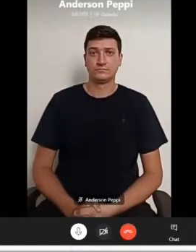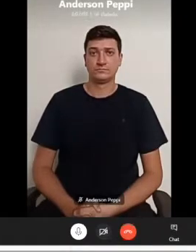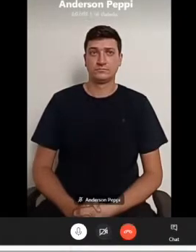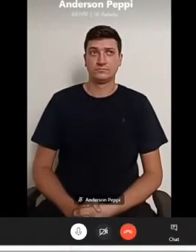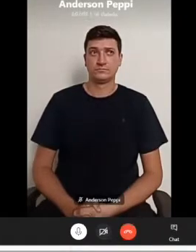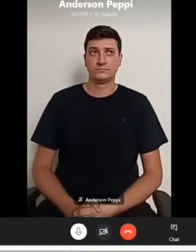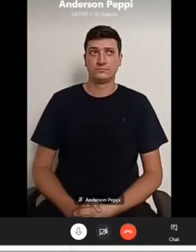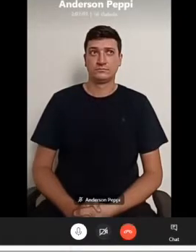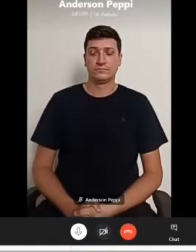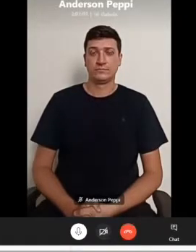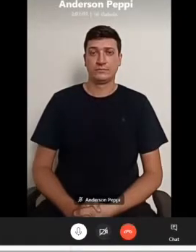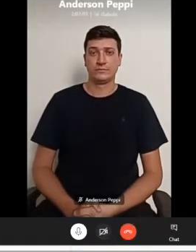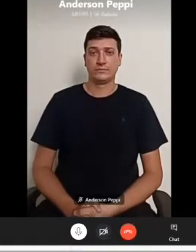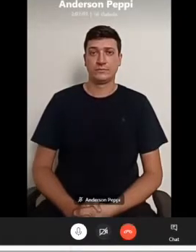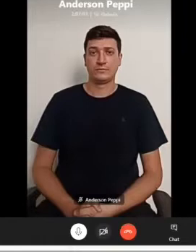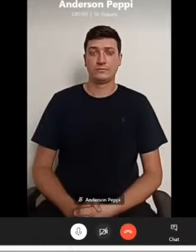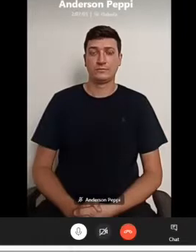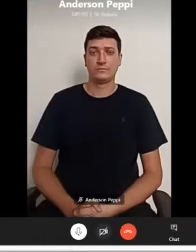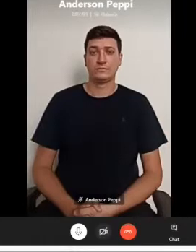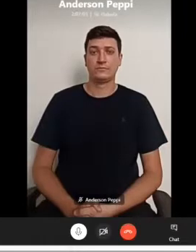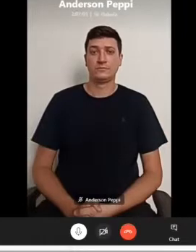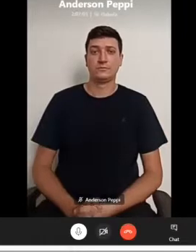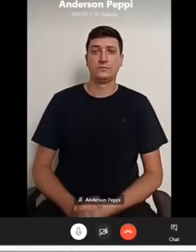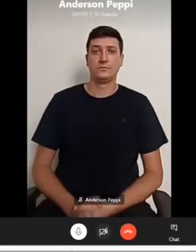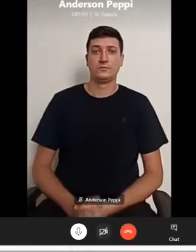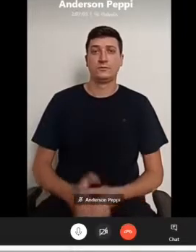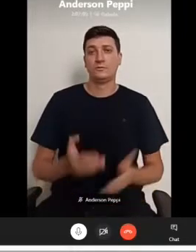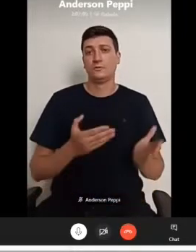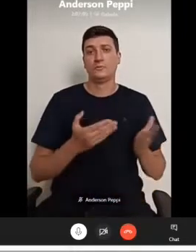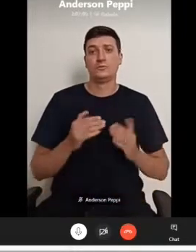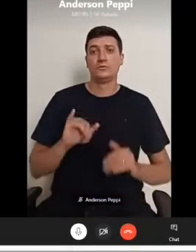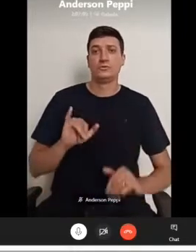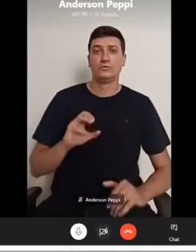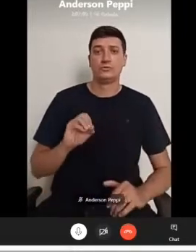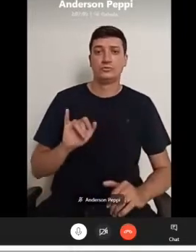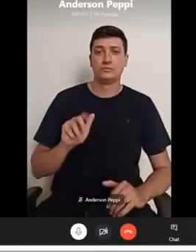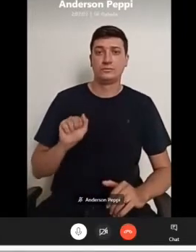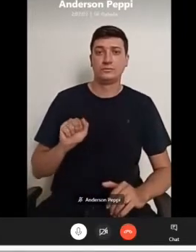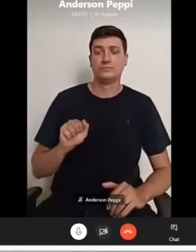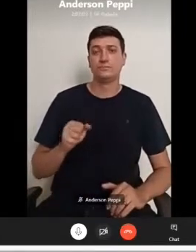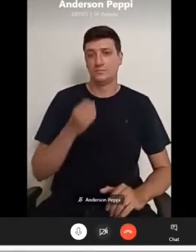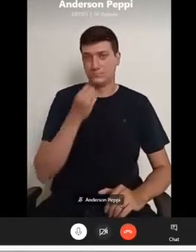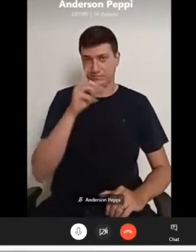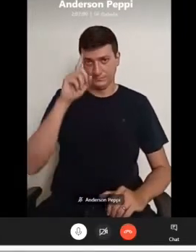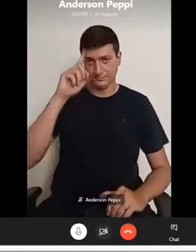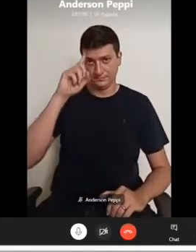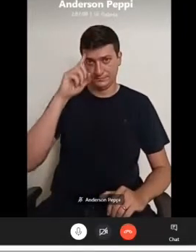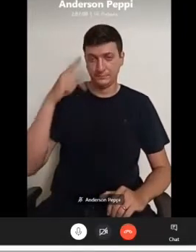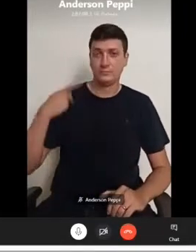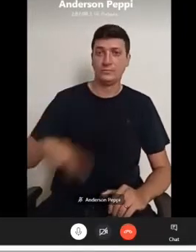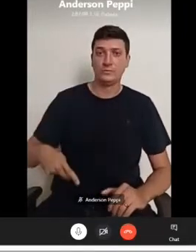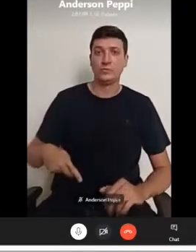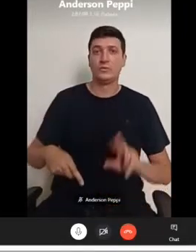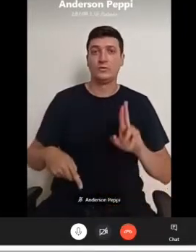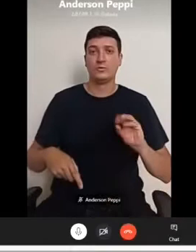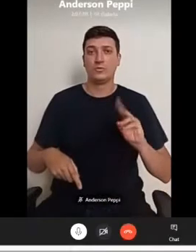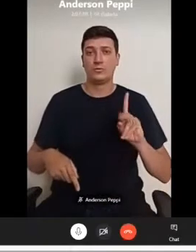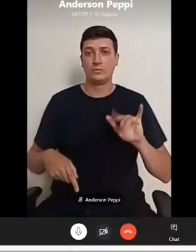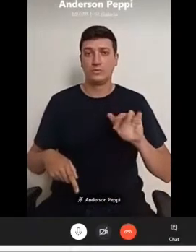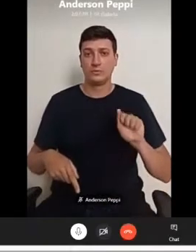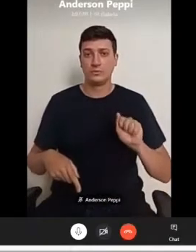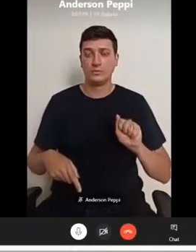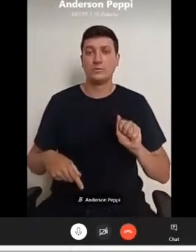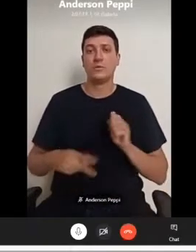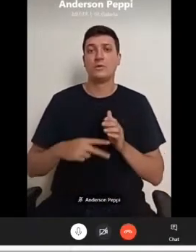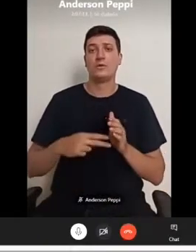Elias Marcelo Sleiman. Bom dia. Presidente, Rodrigo Rodrigues. Vice-presidente, Érica